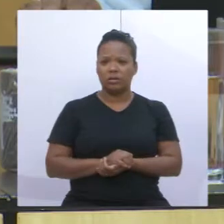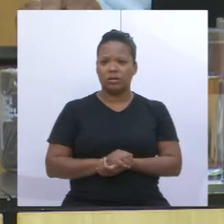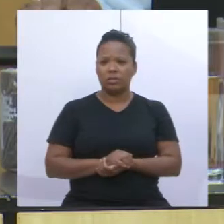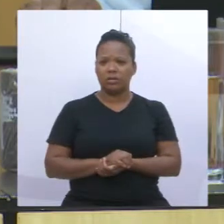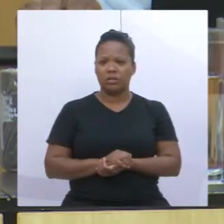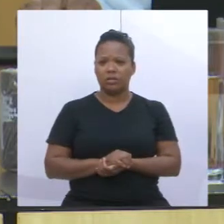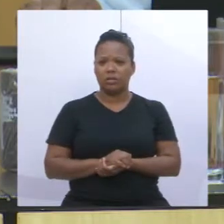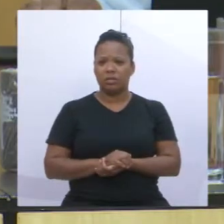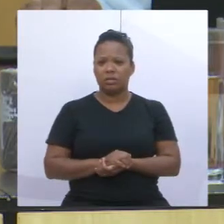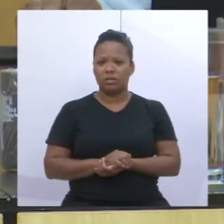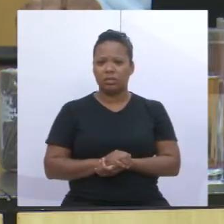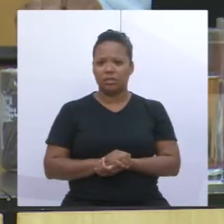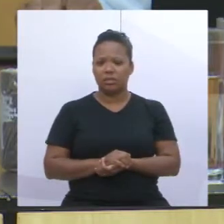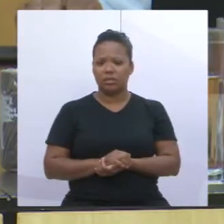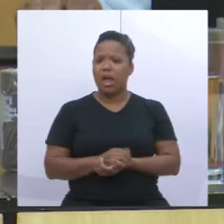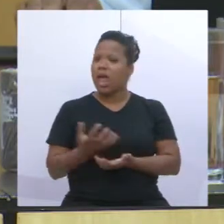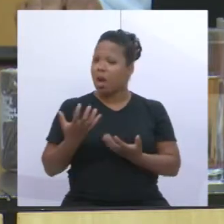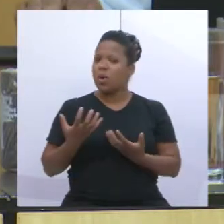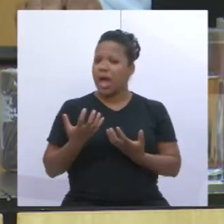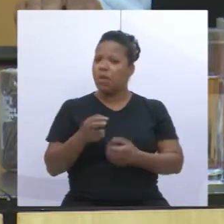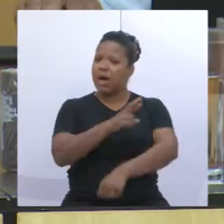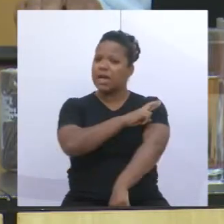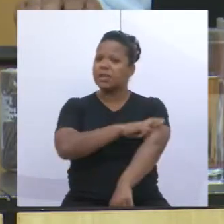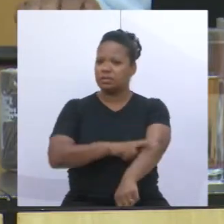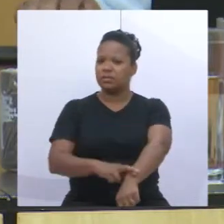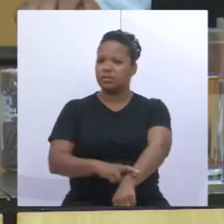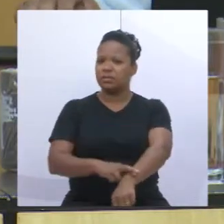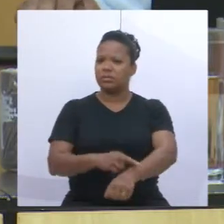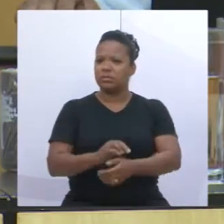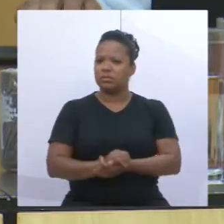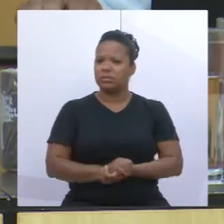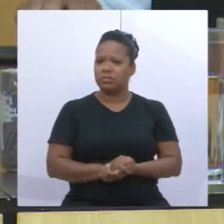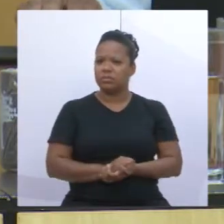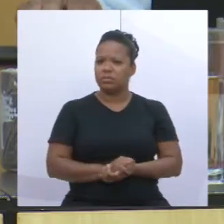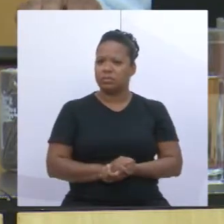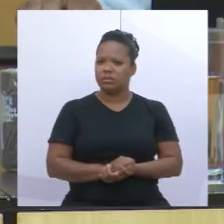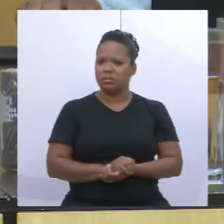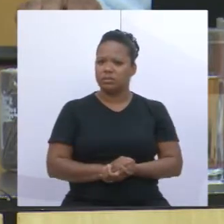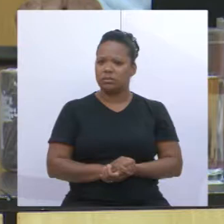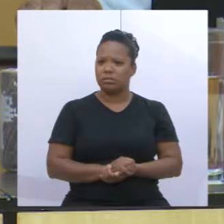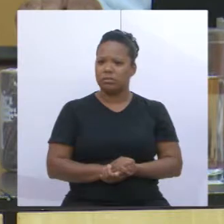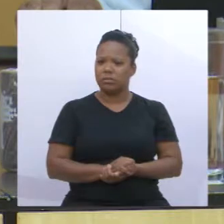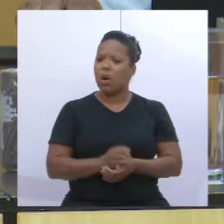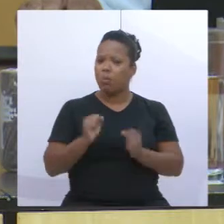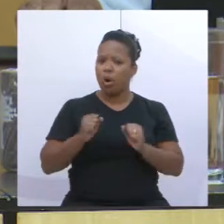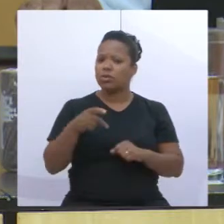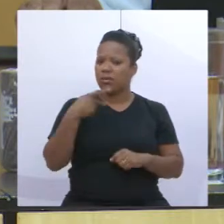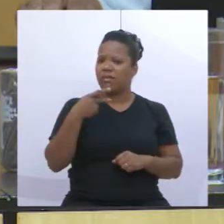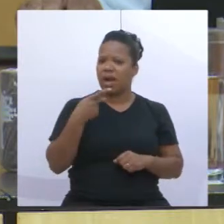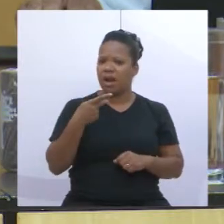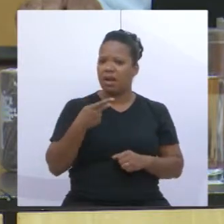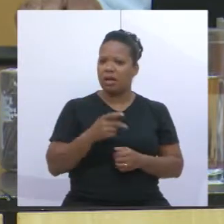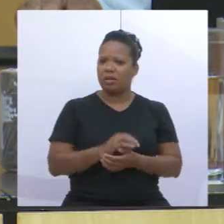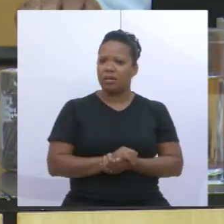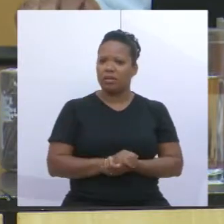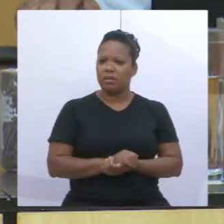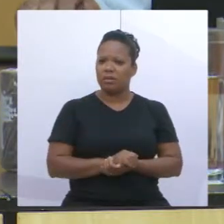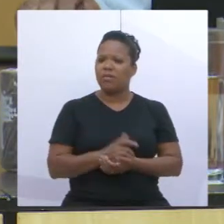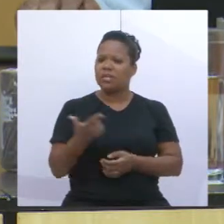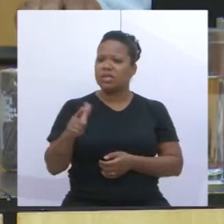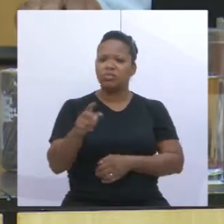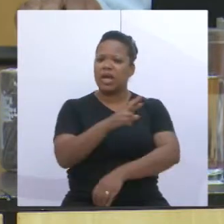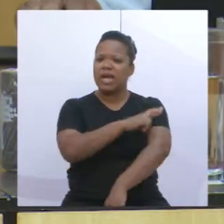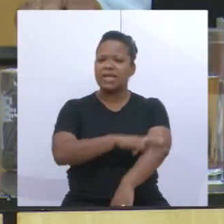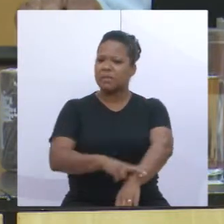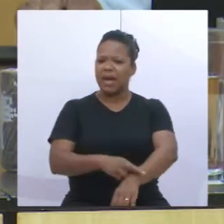uma pessoa que quer ser respeitada. Então, se eu puder falar, eu falo, senão eu paro agora. Tá? Senão você não respeita